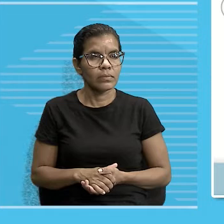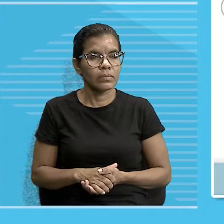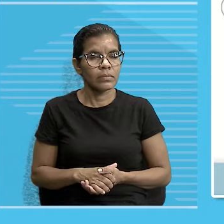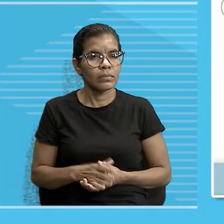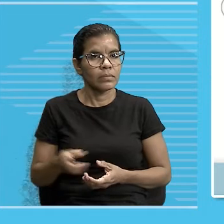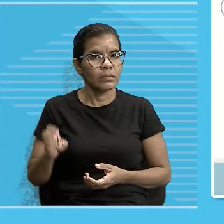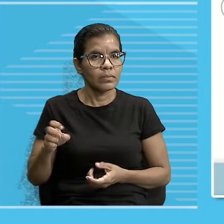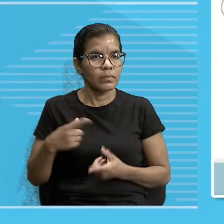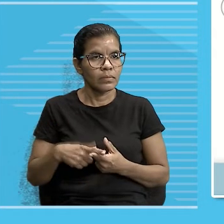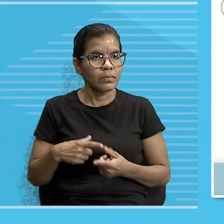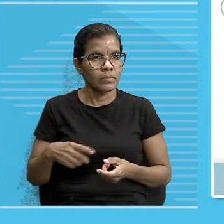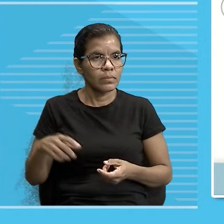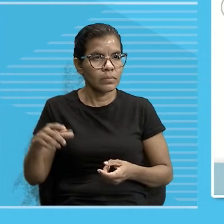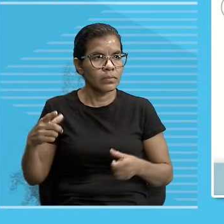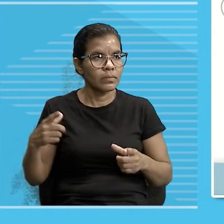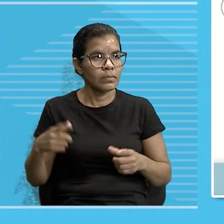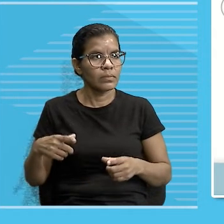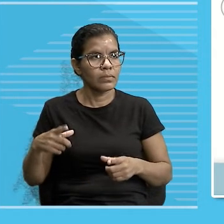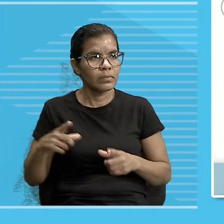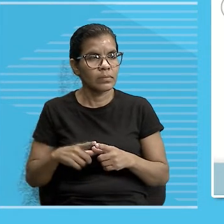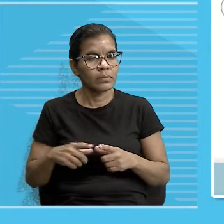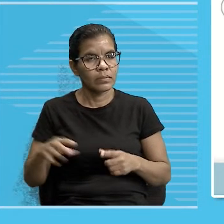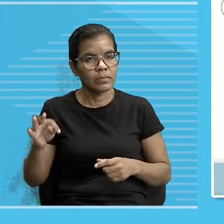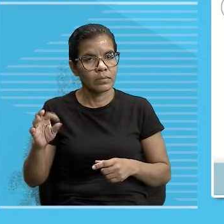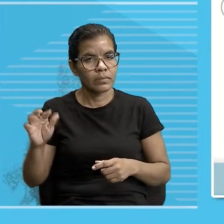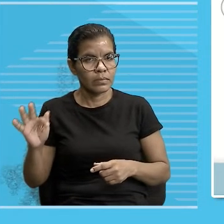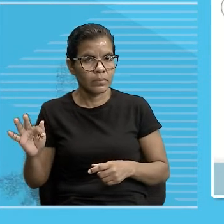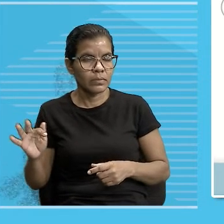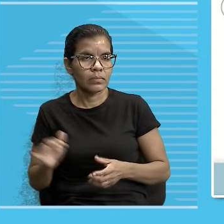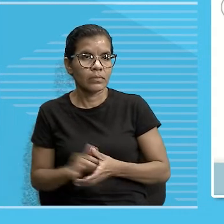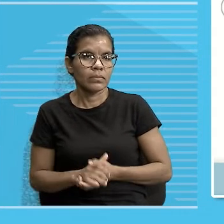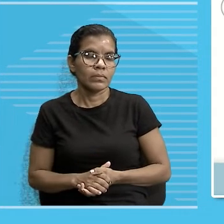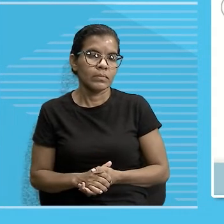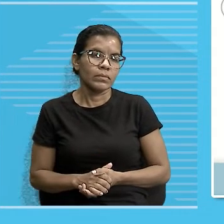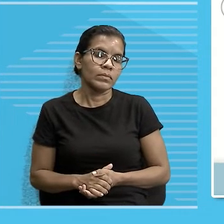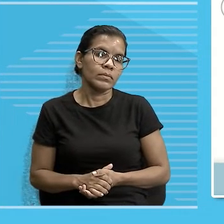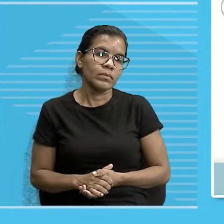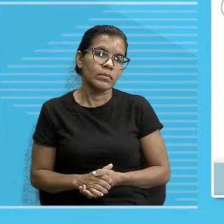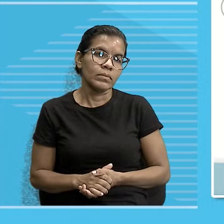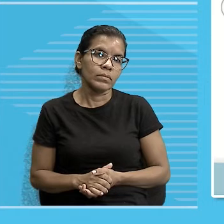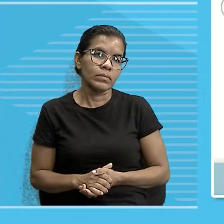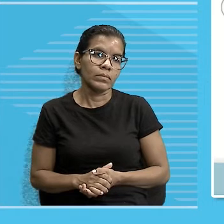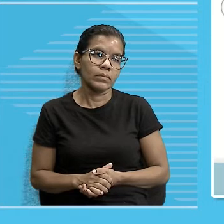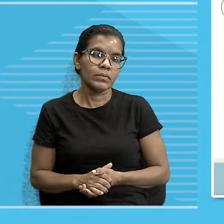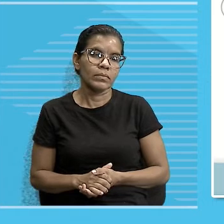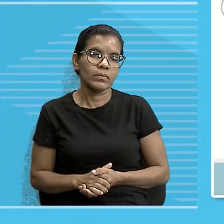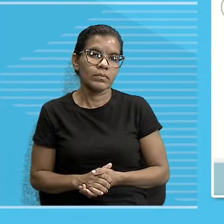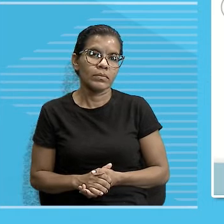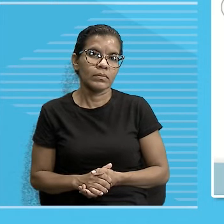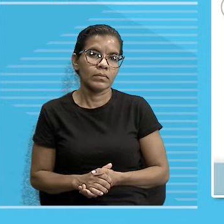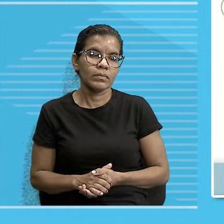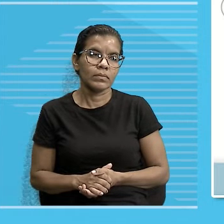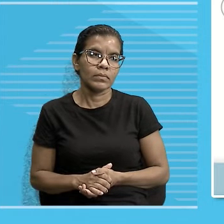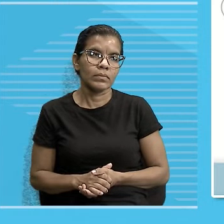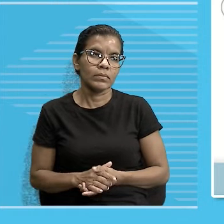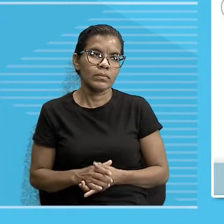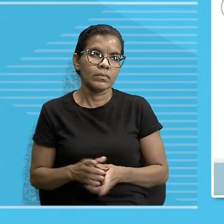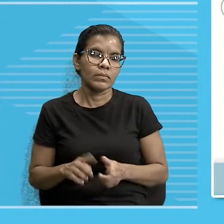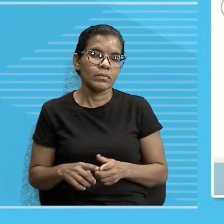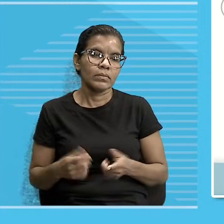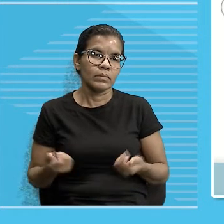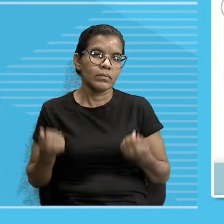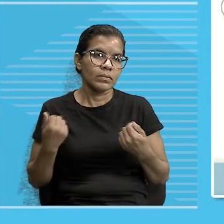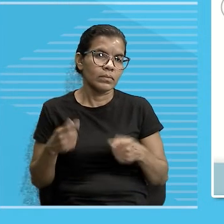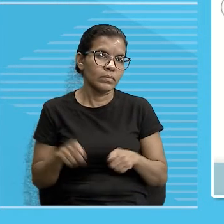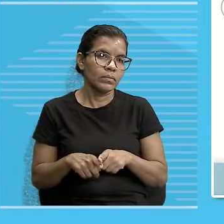E o 5 vezes a variação na escala Celsius, perdão, na escala Fahrenheit. Mas você também